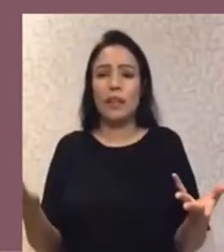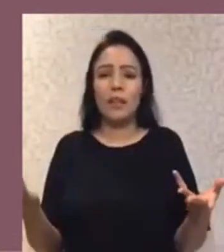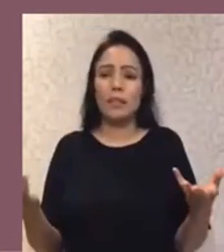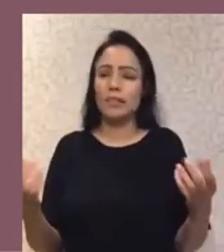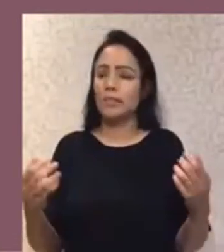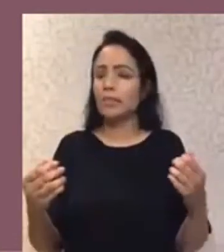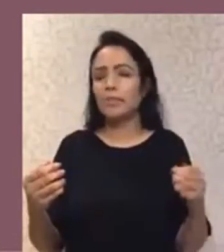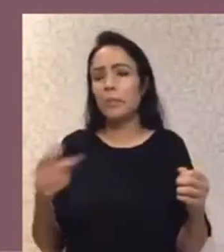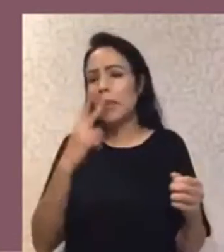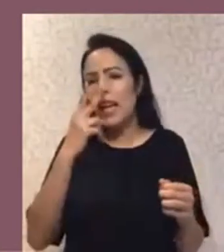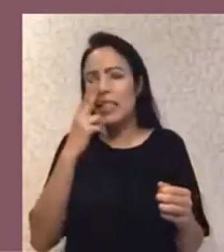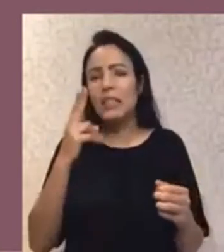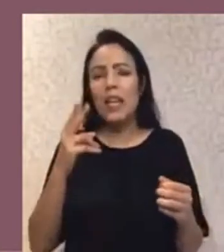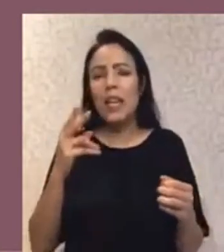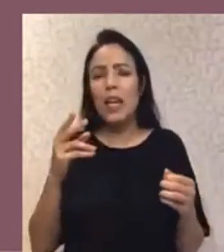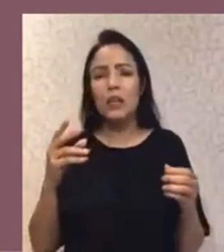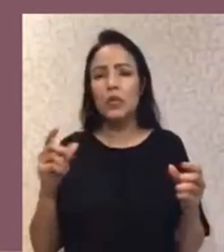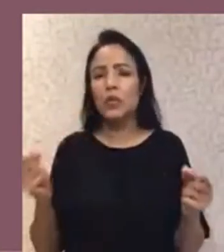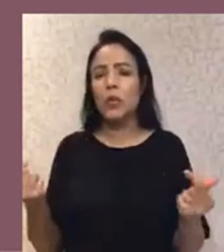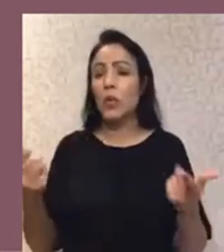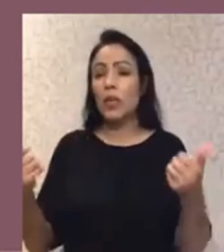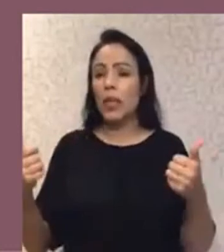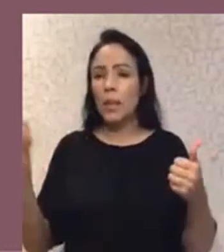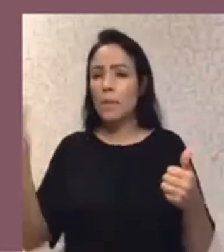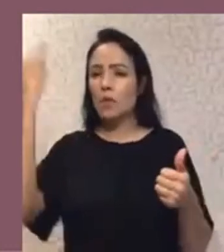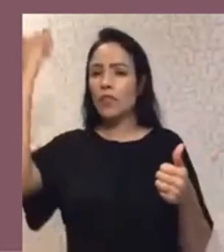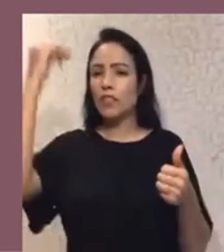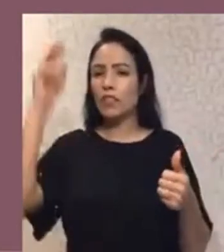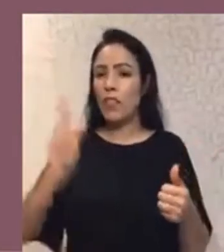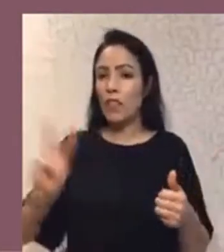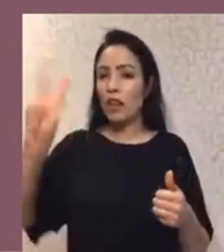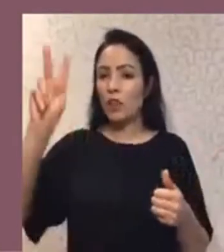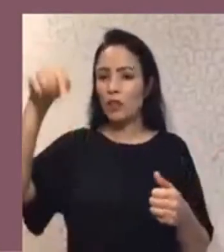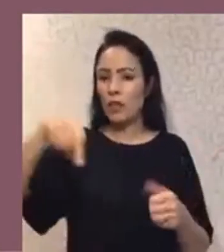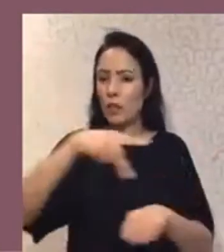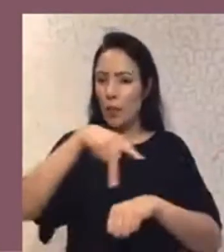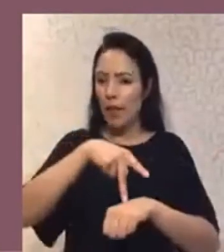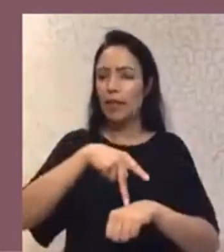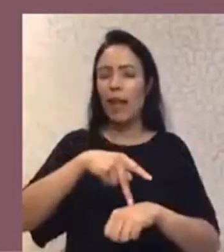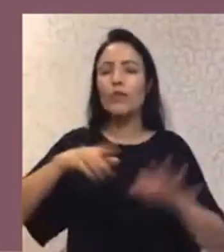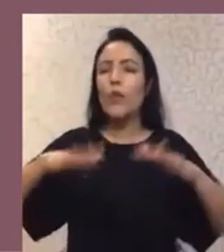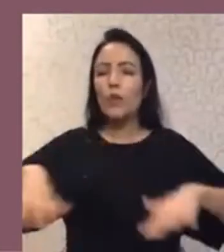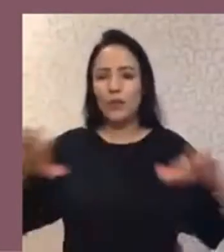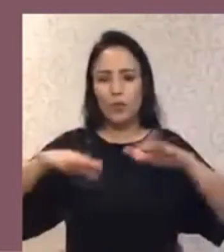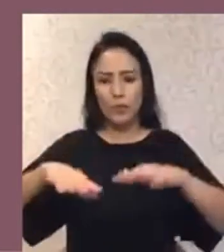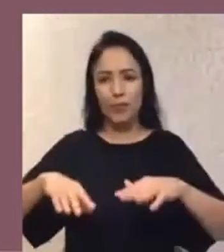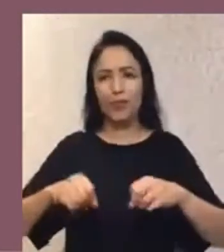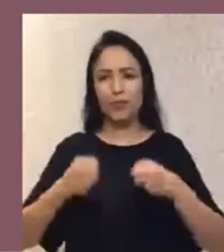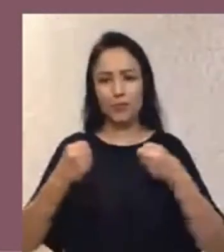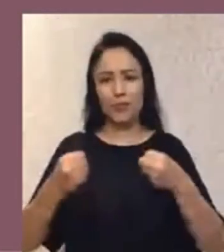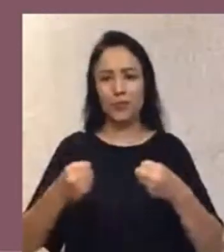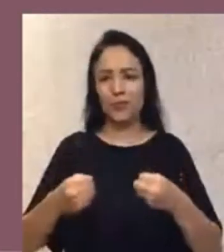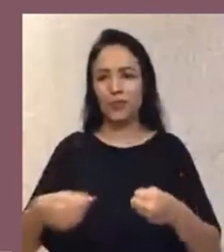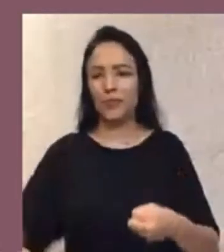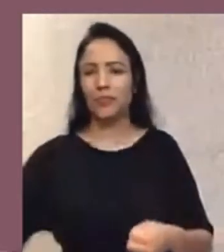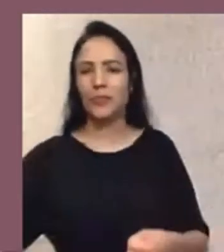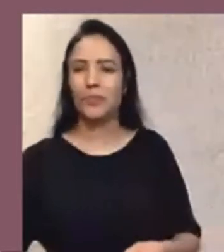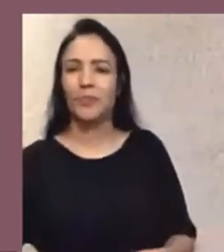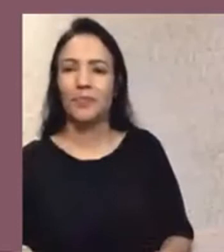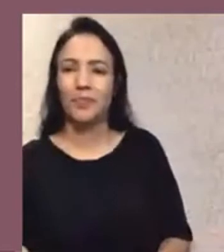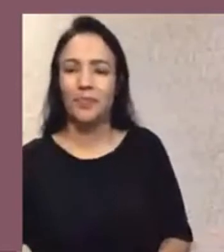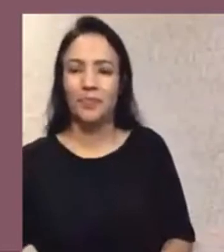e humana desse país. Então, é uma luta de todos, né? Acho que eu termino por aí. E aí, passo para a Naruna. Obrigada,